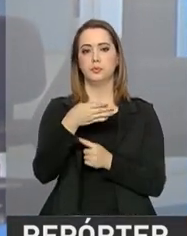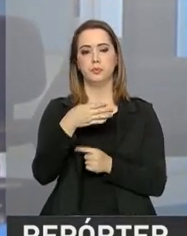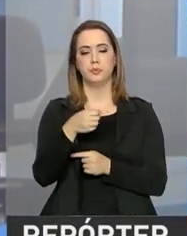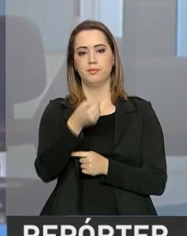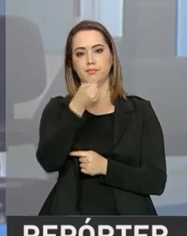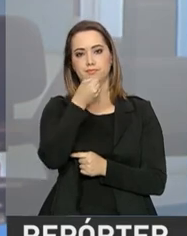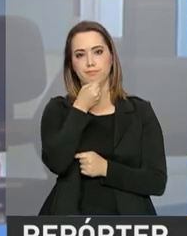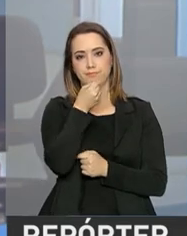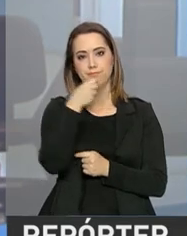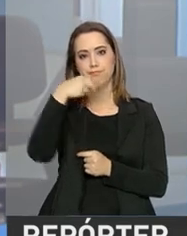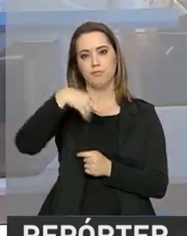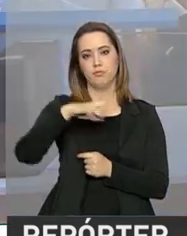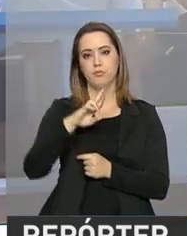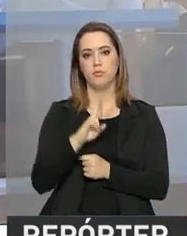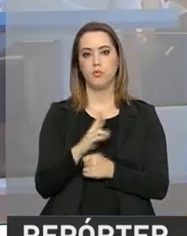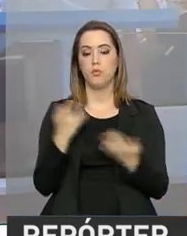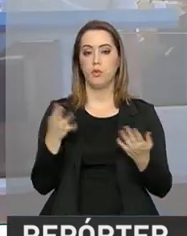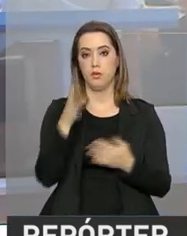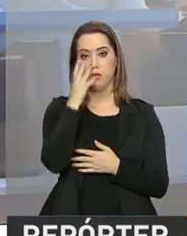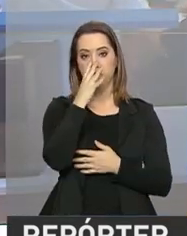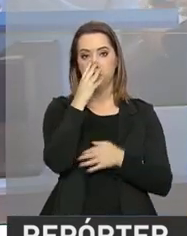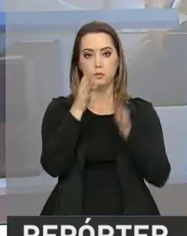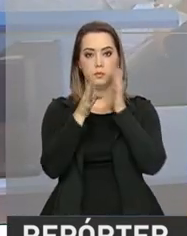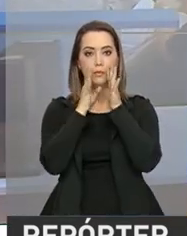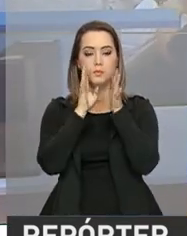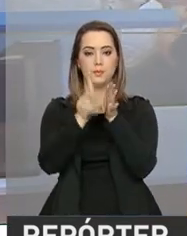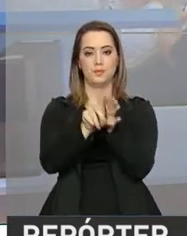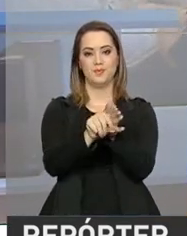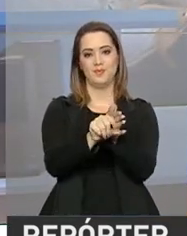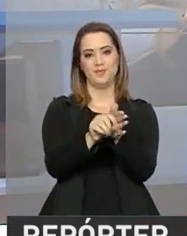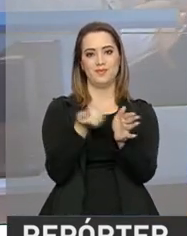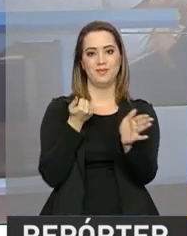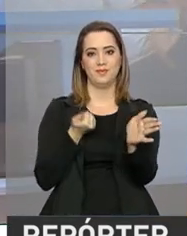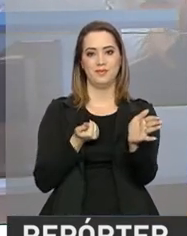edição do Repórter NBR. Acompanhe também as novidades em nossas redes sociais.